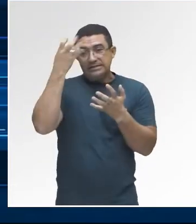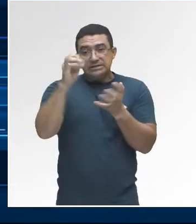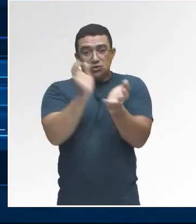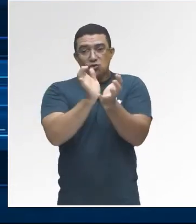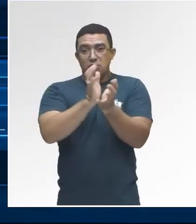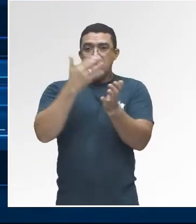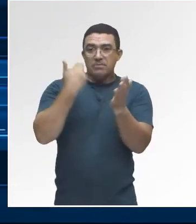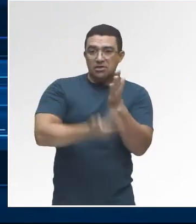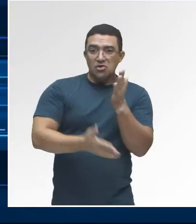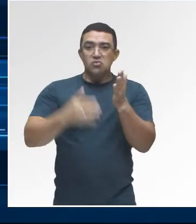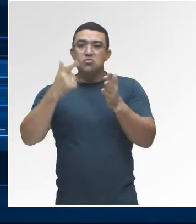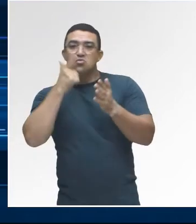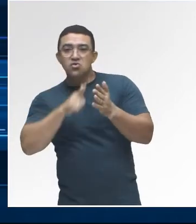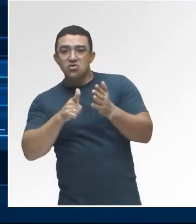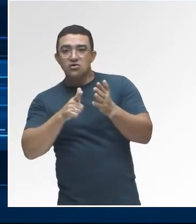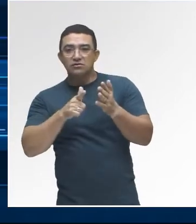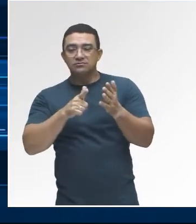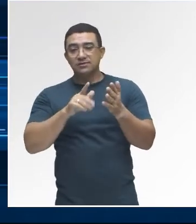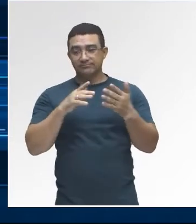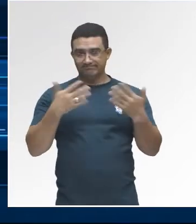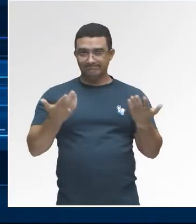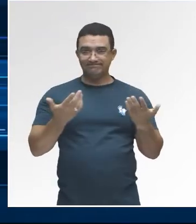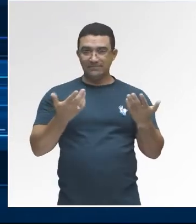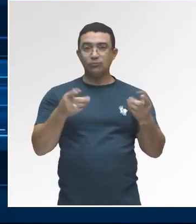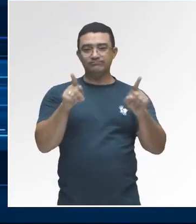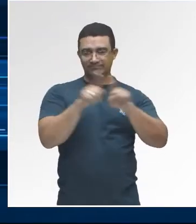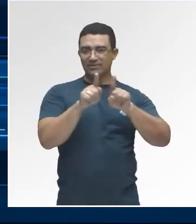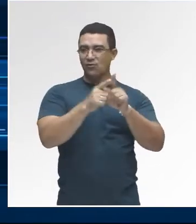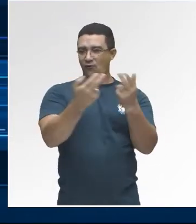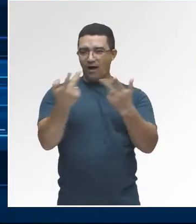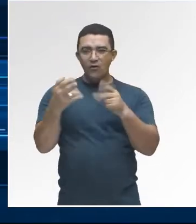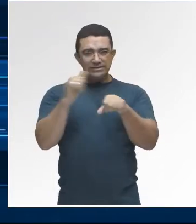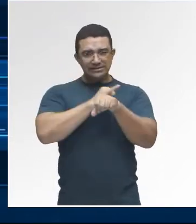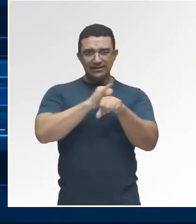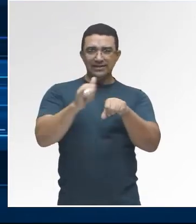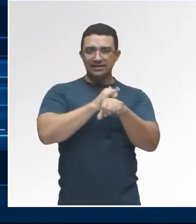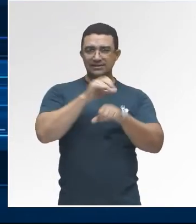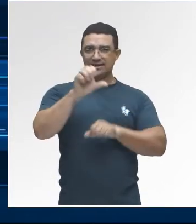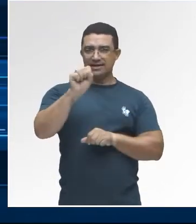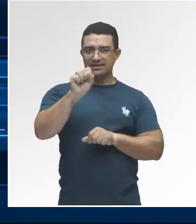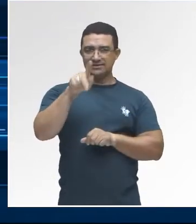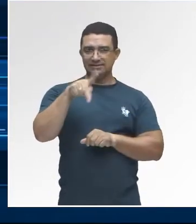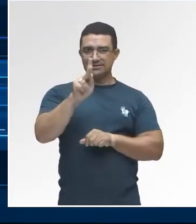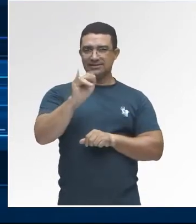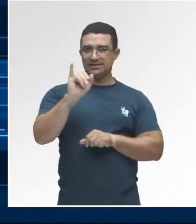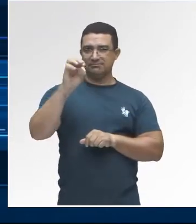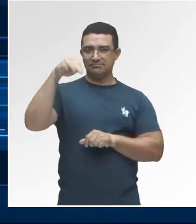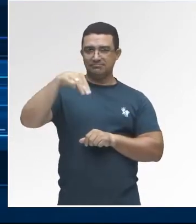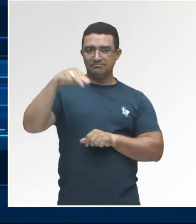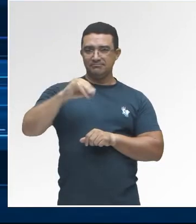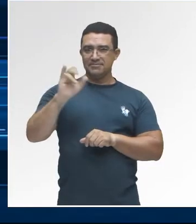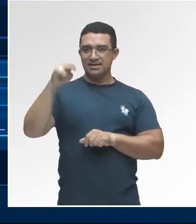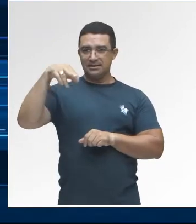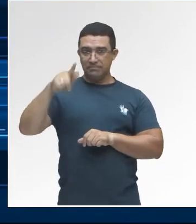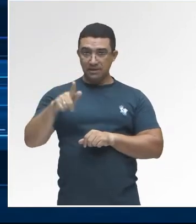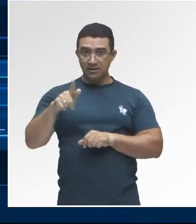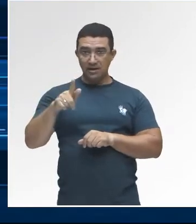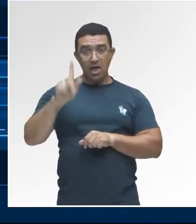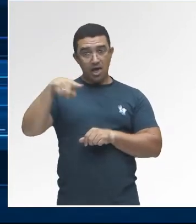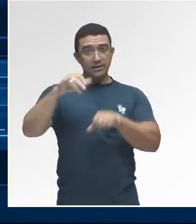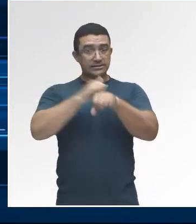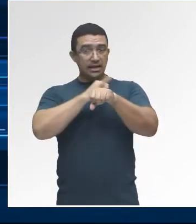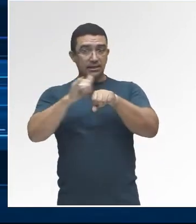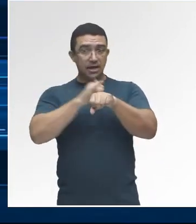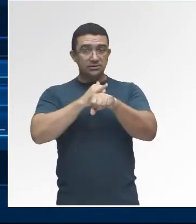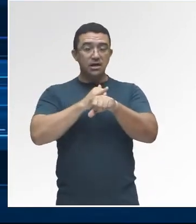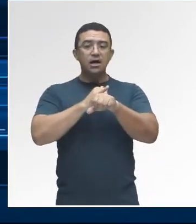pronto. Vida que segue. Então, o skimming serve para isso. Quando você utiliza uma estratégia de leitura skimming, é para que